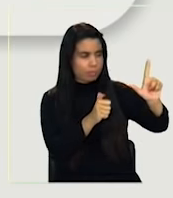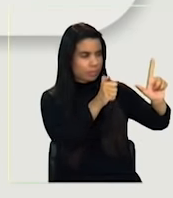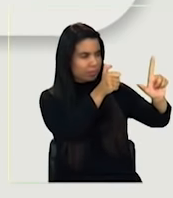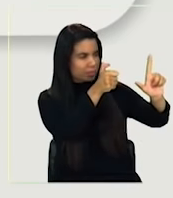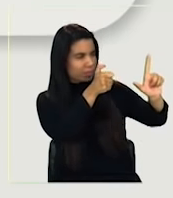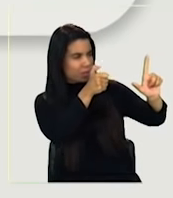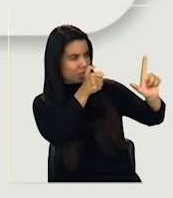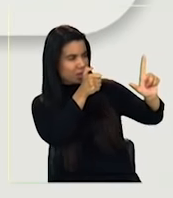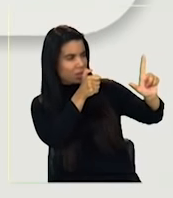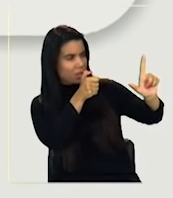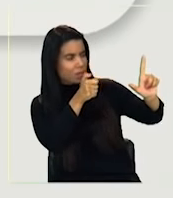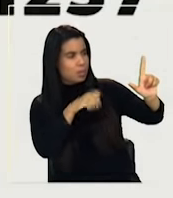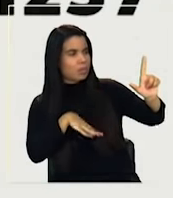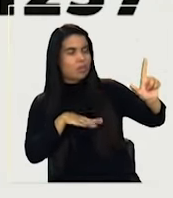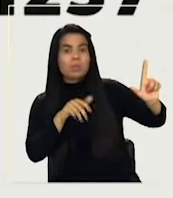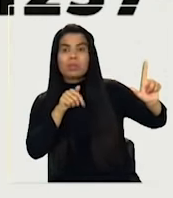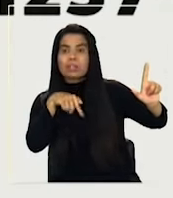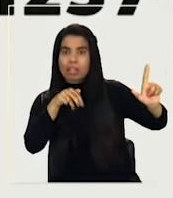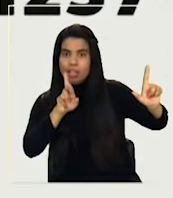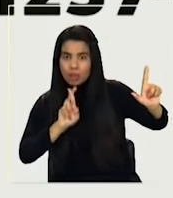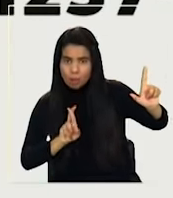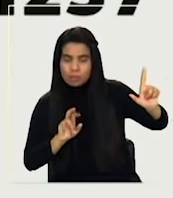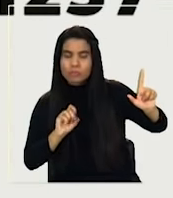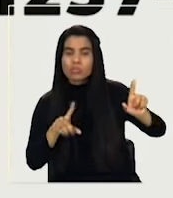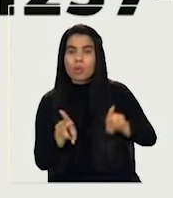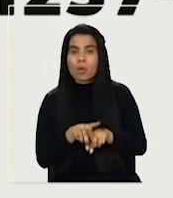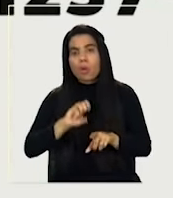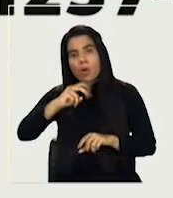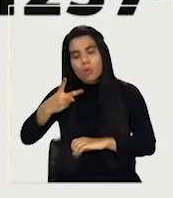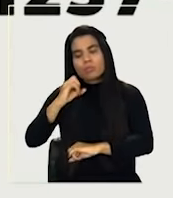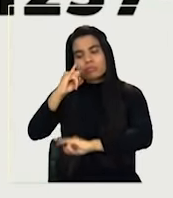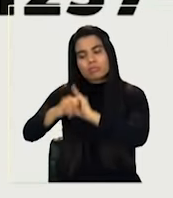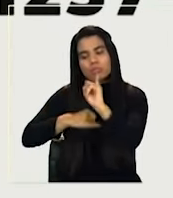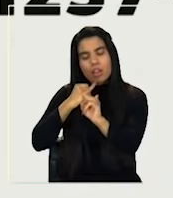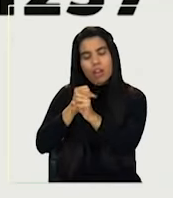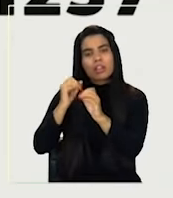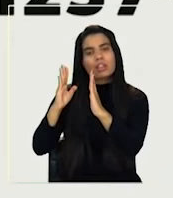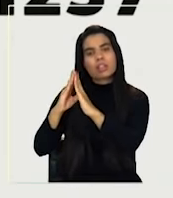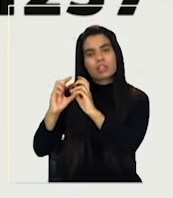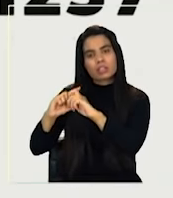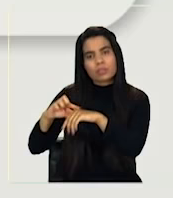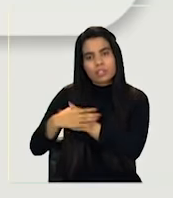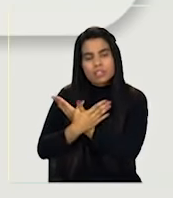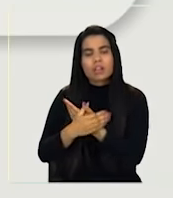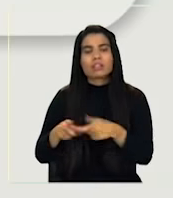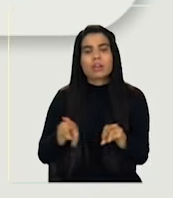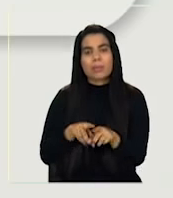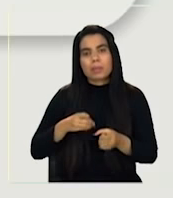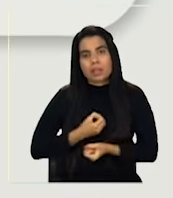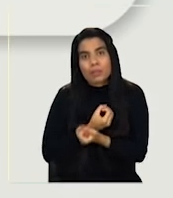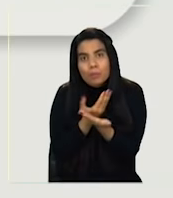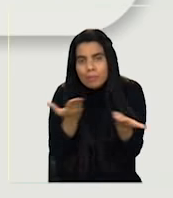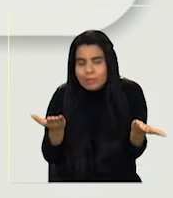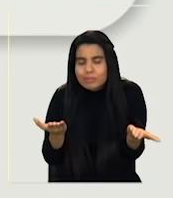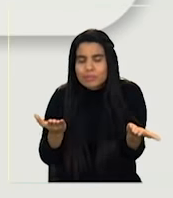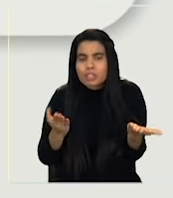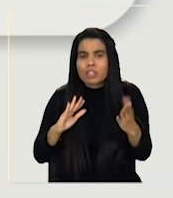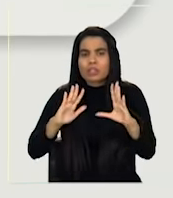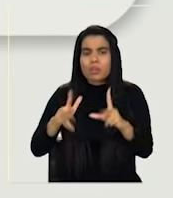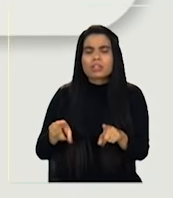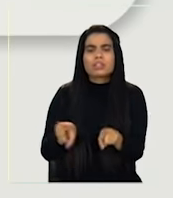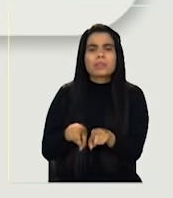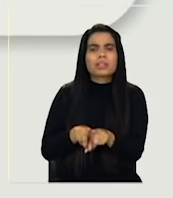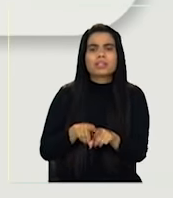ou simplesmente acessar direto o site universal.org/doar, e todas essas contas aí, está ali